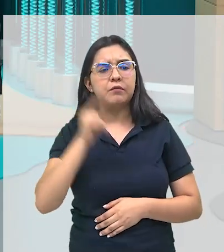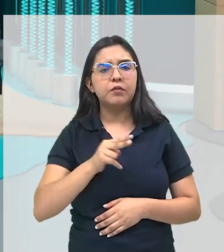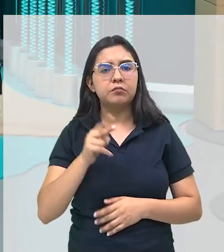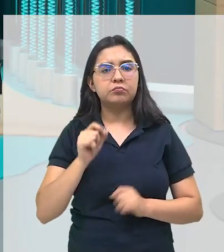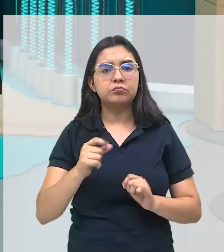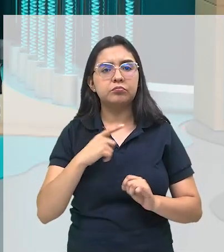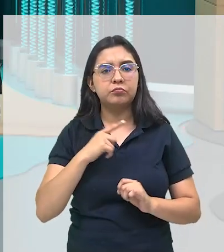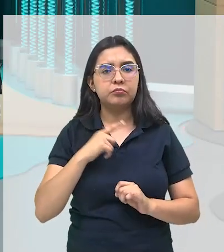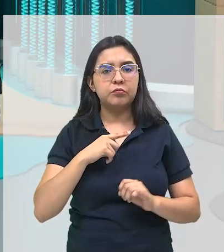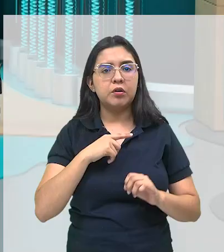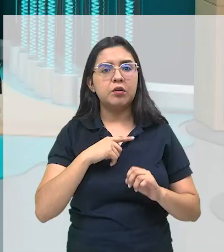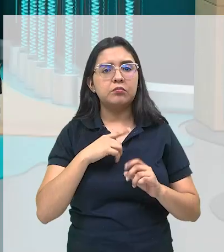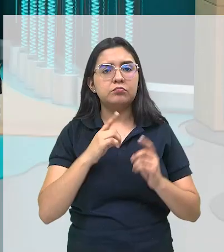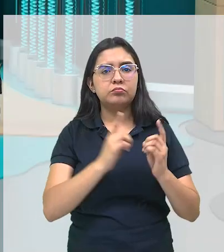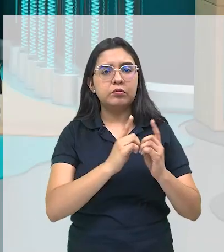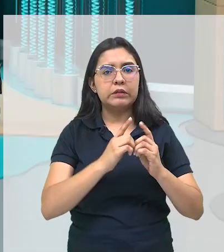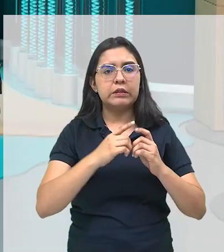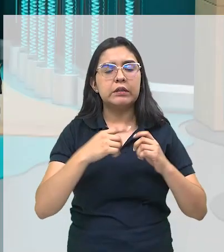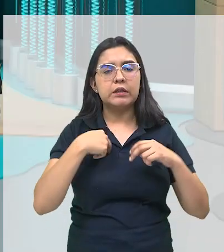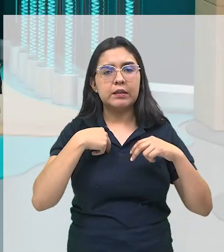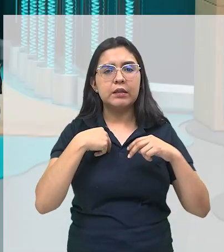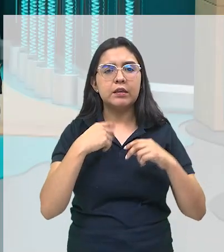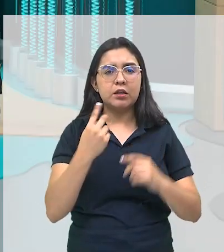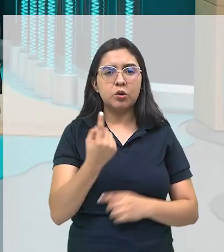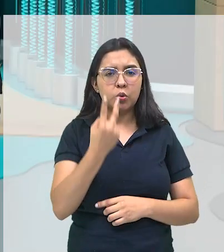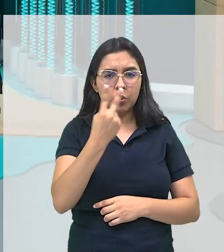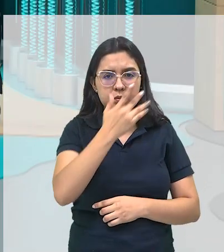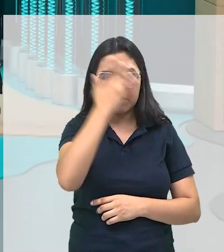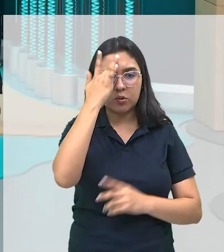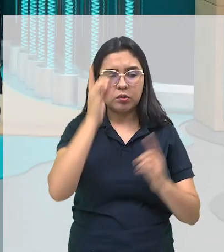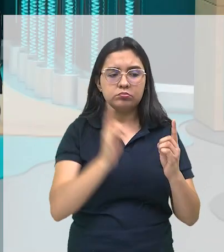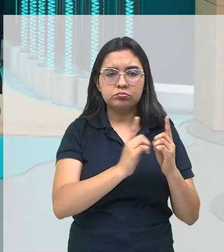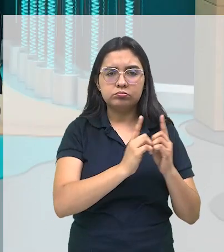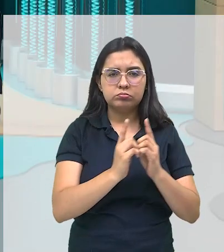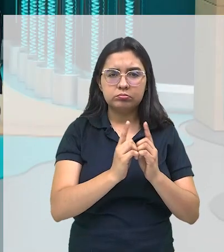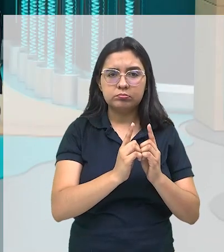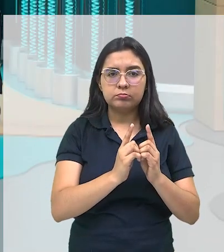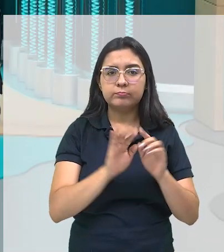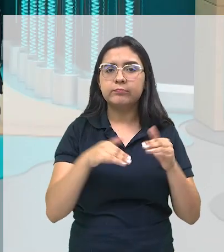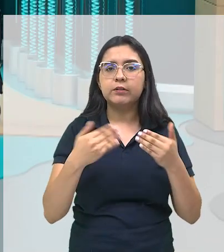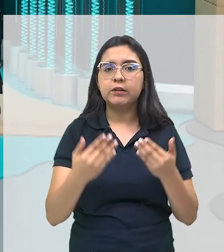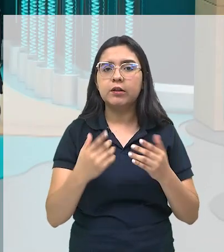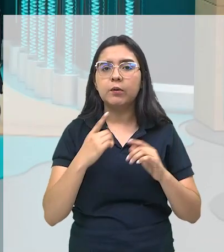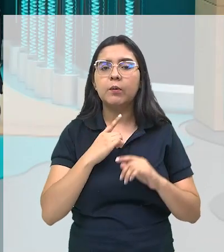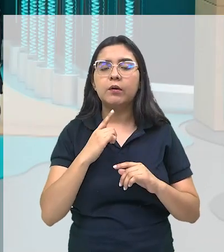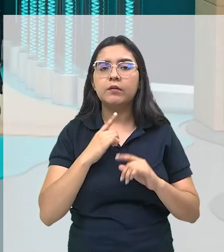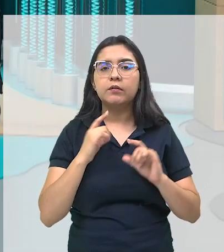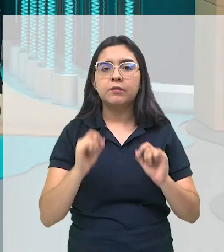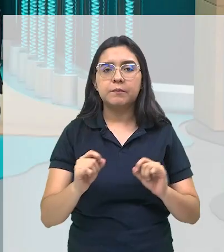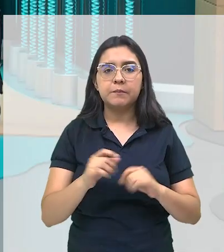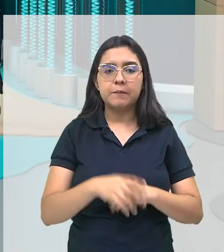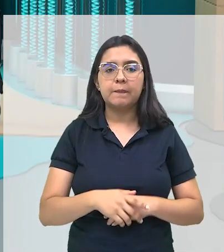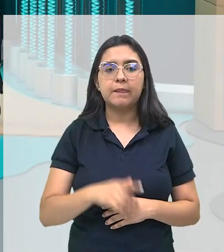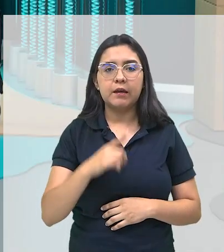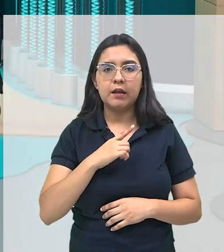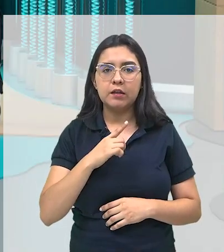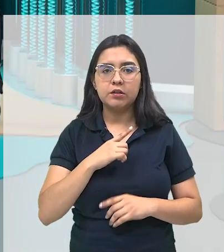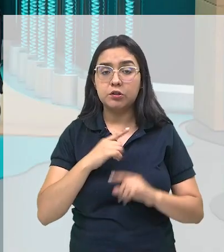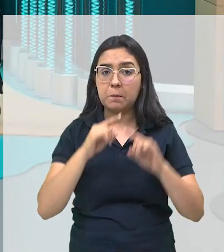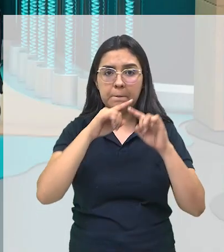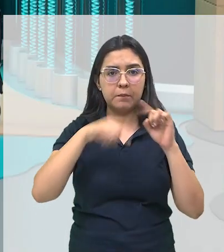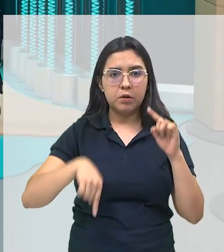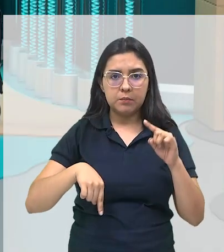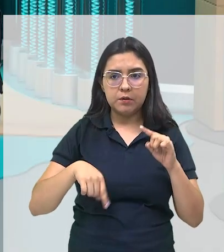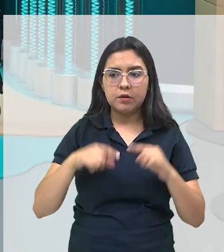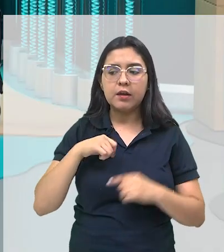sendo dançado assim, em casal, né? E aí eles fizeram questão de impedir que as